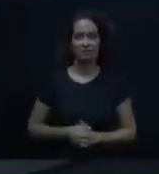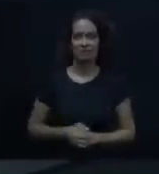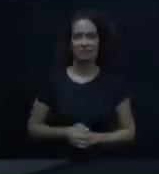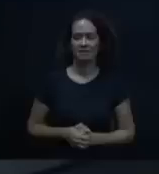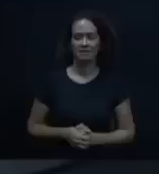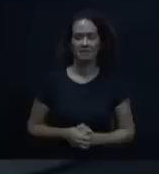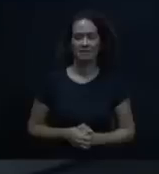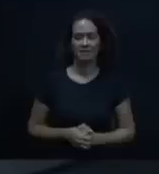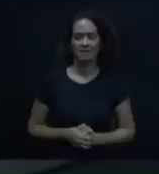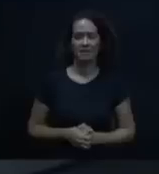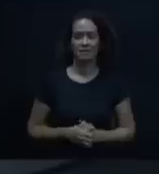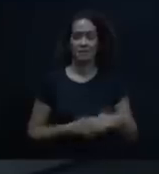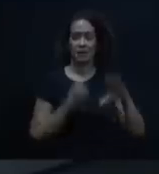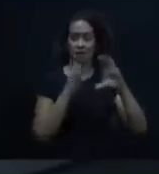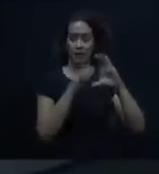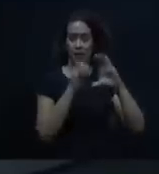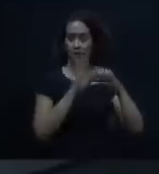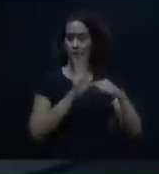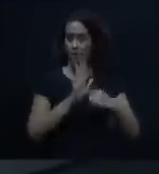Isso a Globo não mostra.